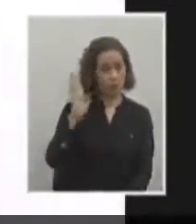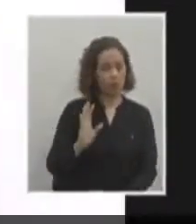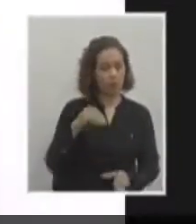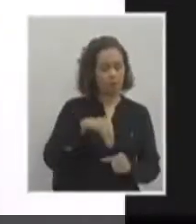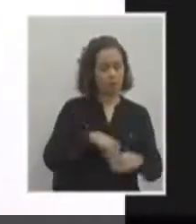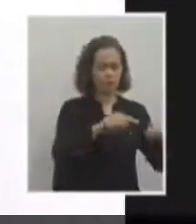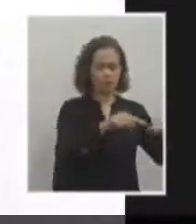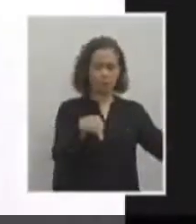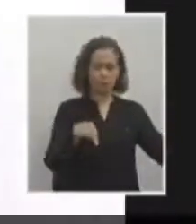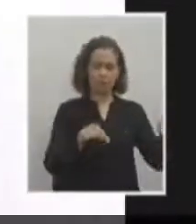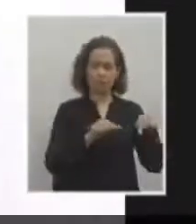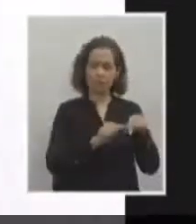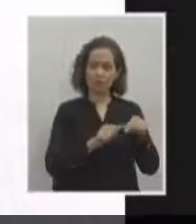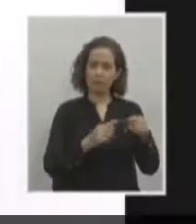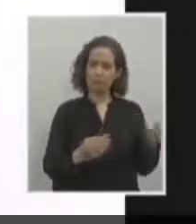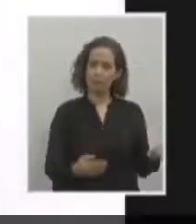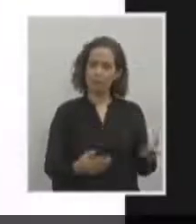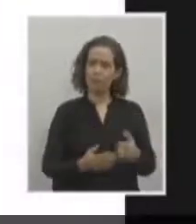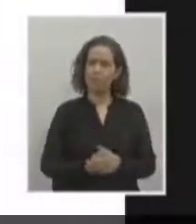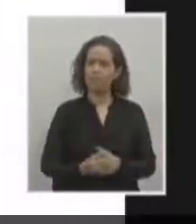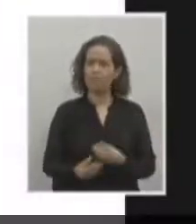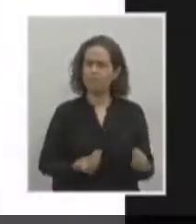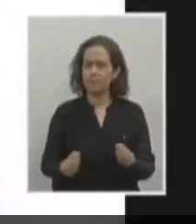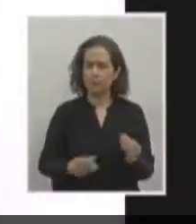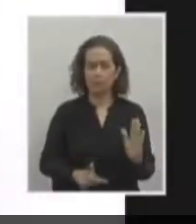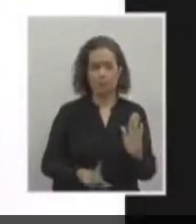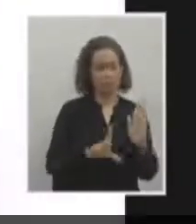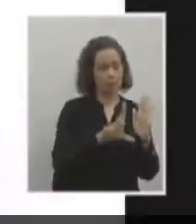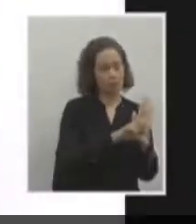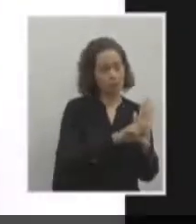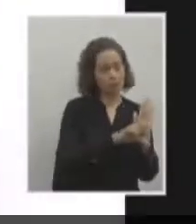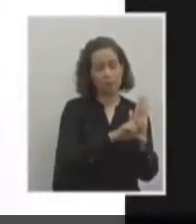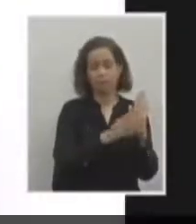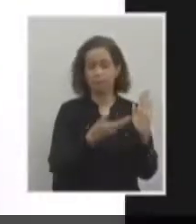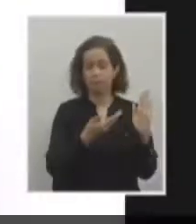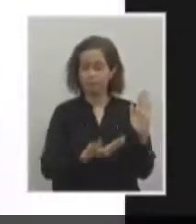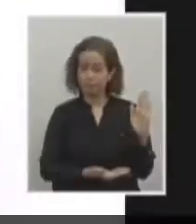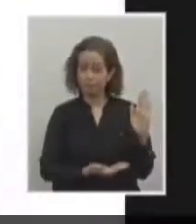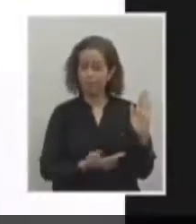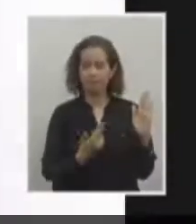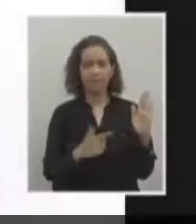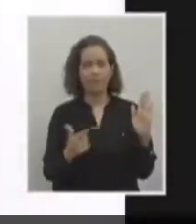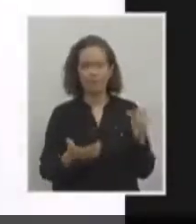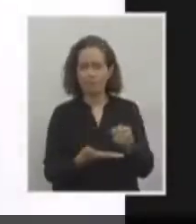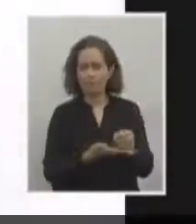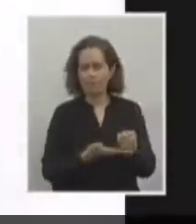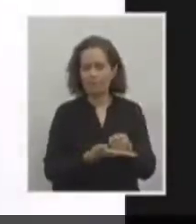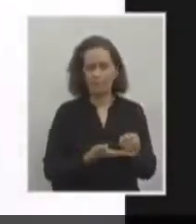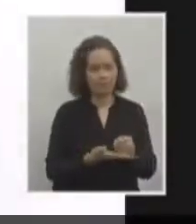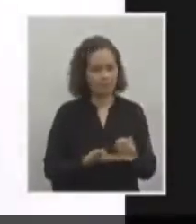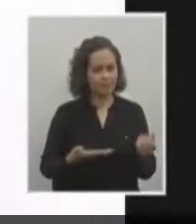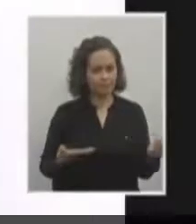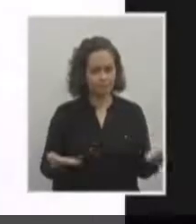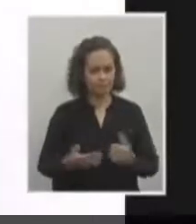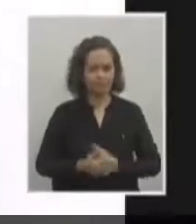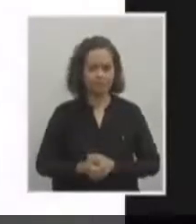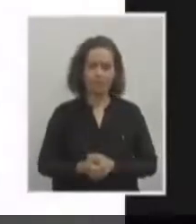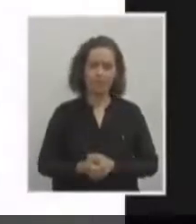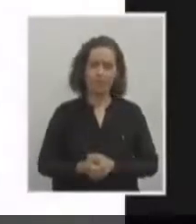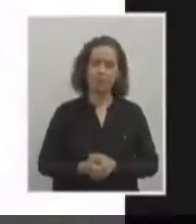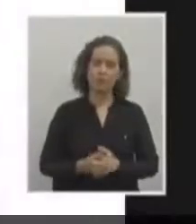ele não tem extensão. A lei, a nossa legislação, não tem um amparo legal. O professor de